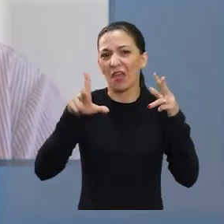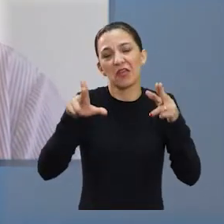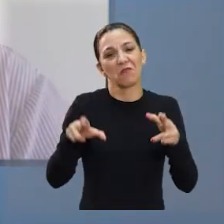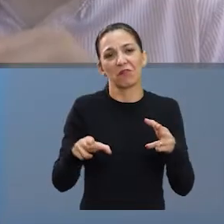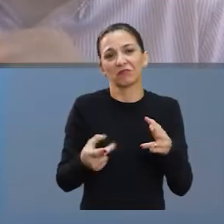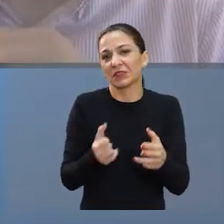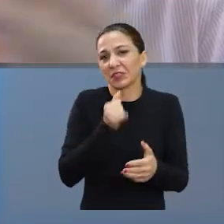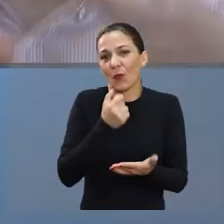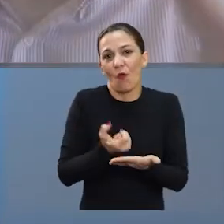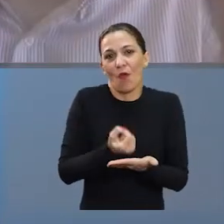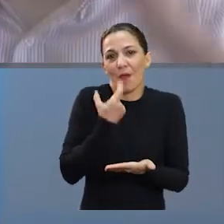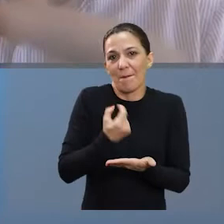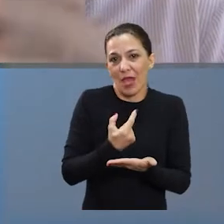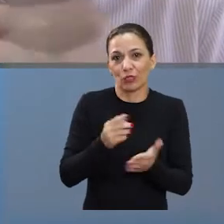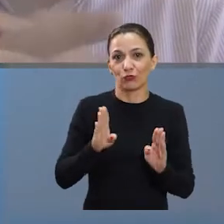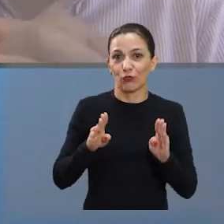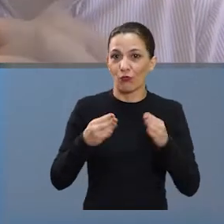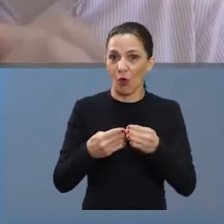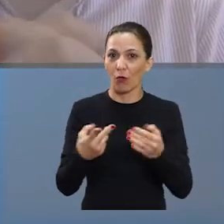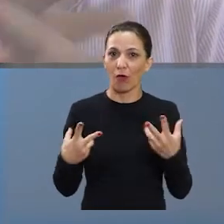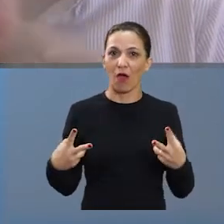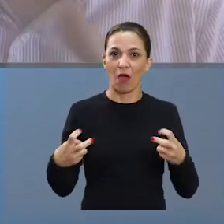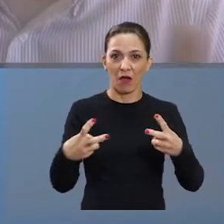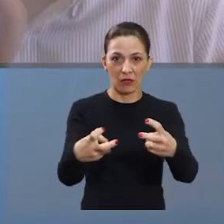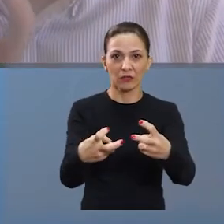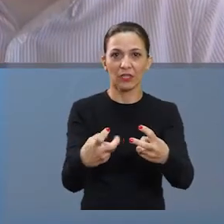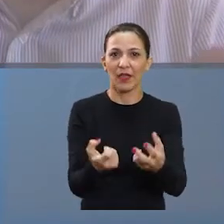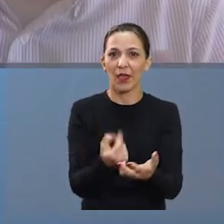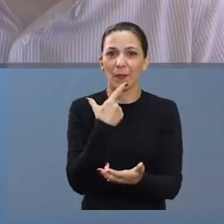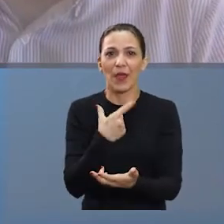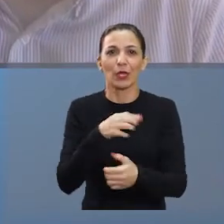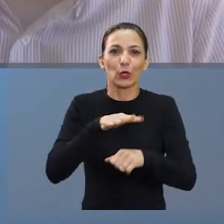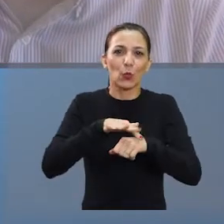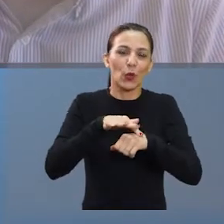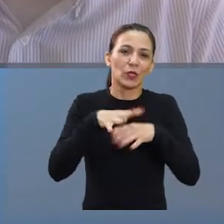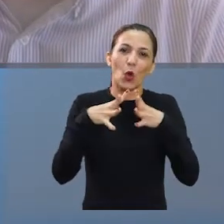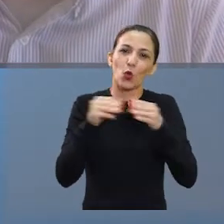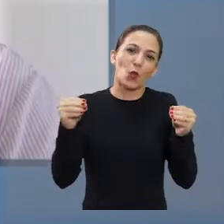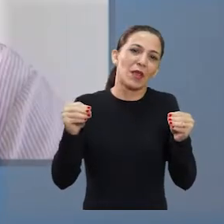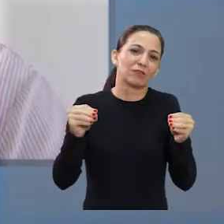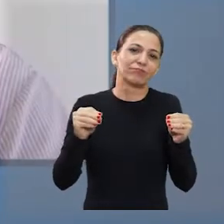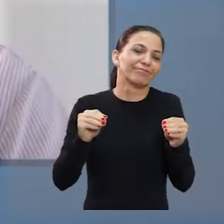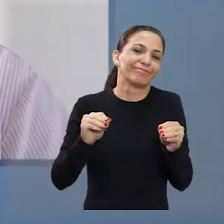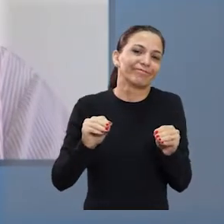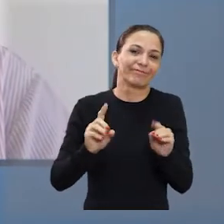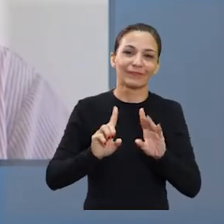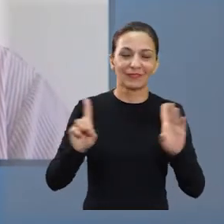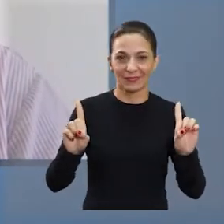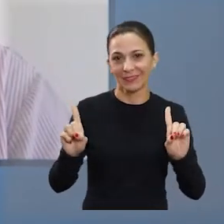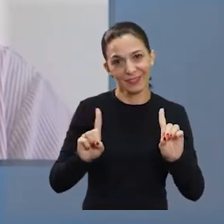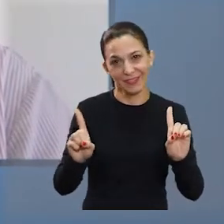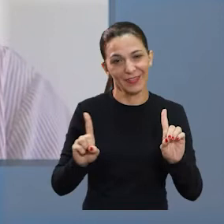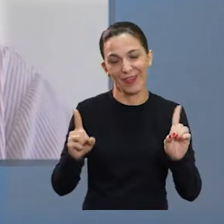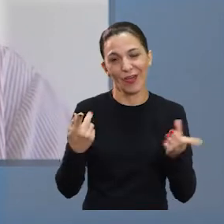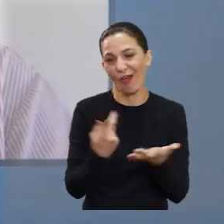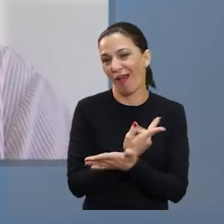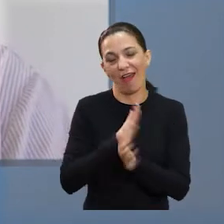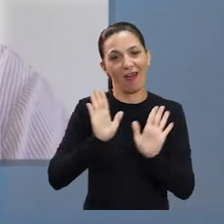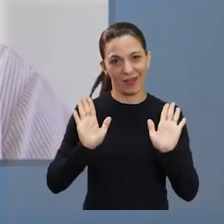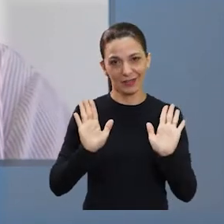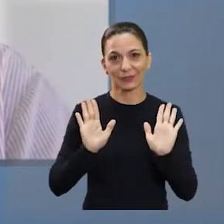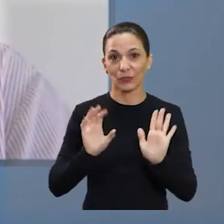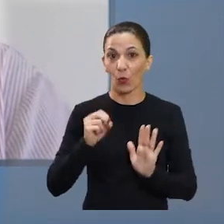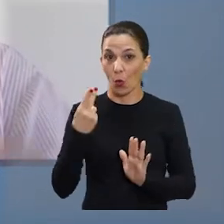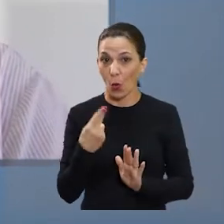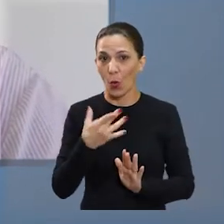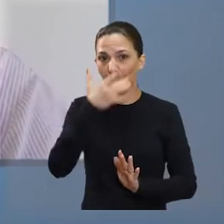na vida, né? Para qualquer remédio, né? Se fosse assim, todo quimioterápico que eu desse para câncer ia curar o câncer. Não é